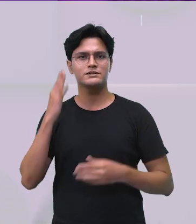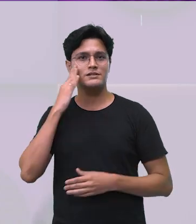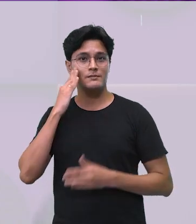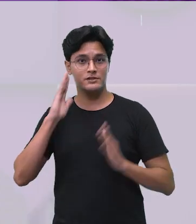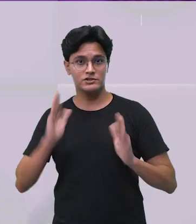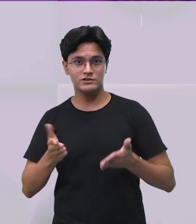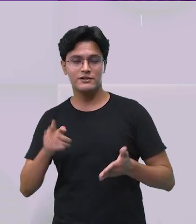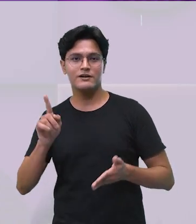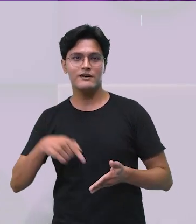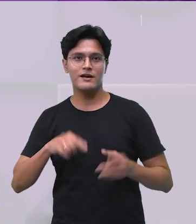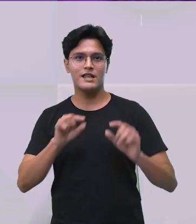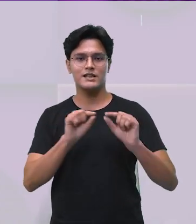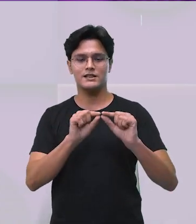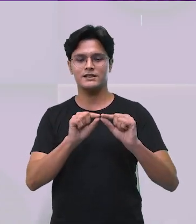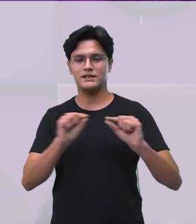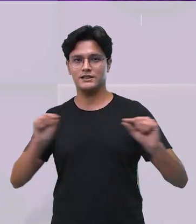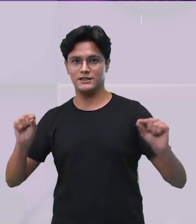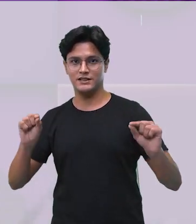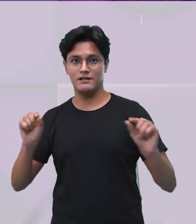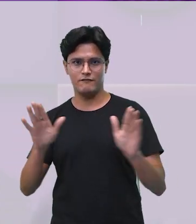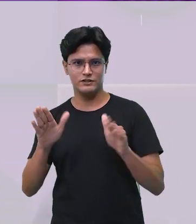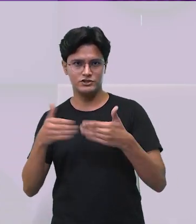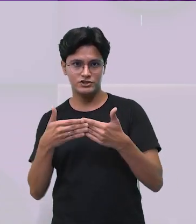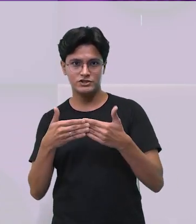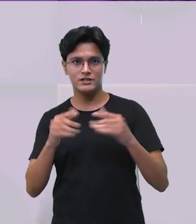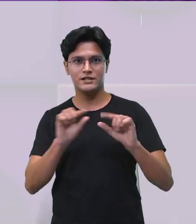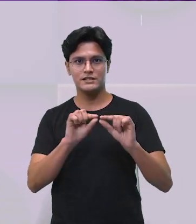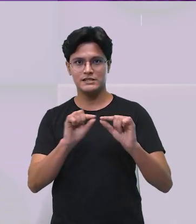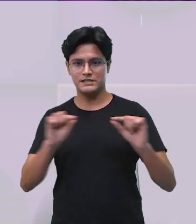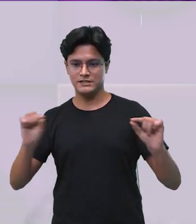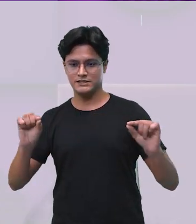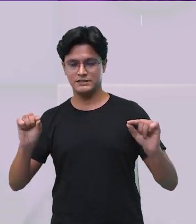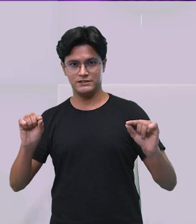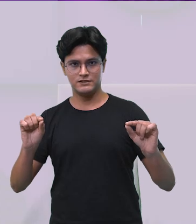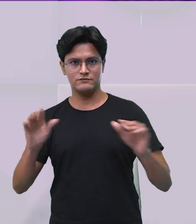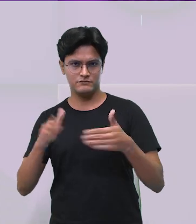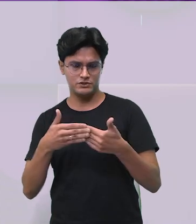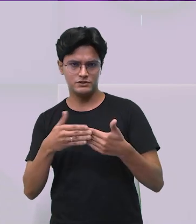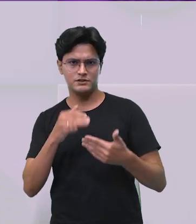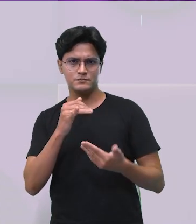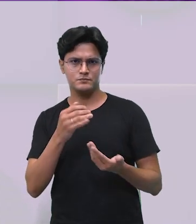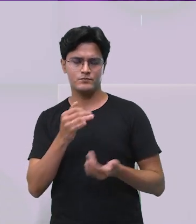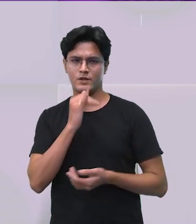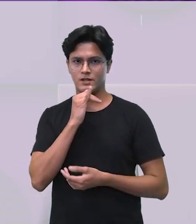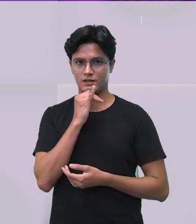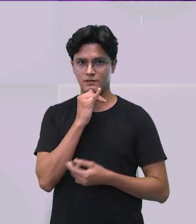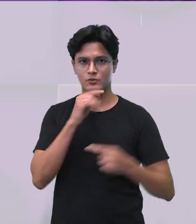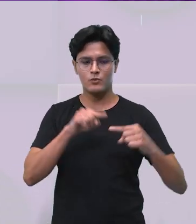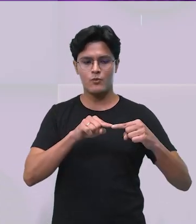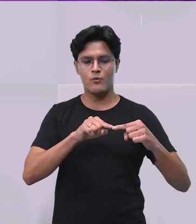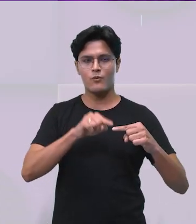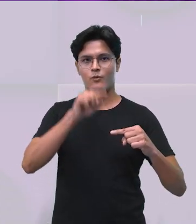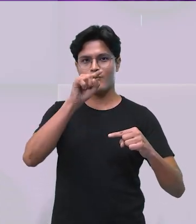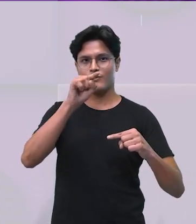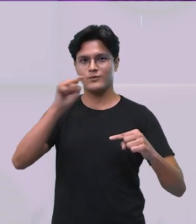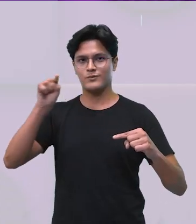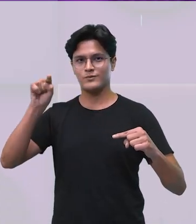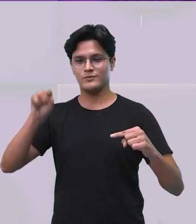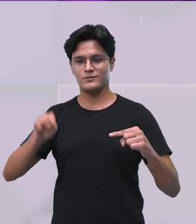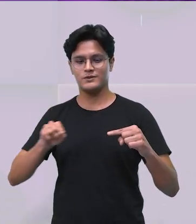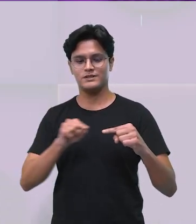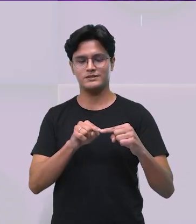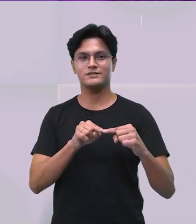é uma linha fechada, ou seja, um quadrado, ele é um polígono. Por quê? Imagina só